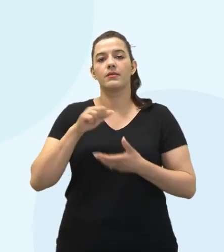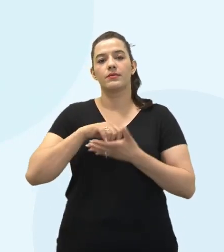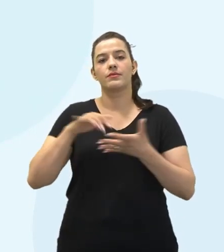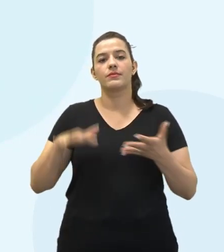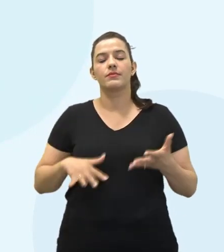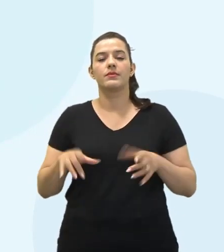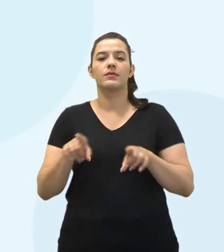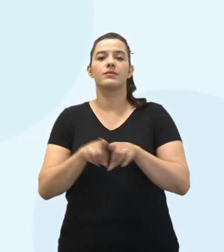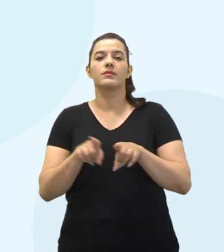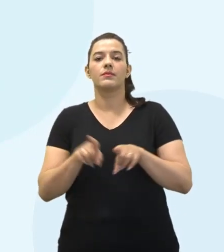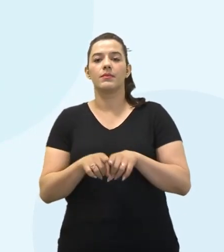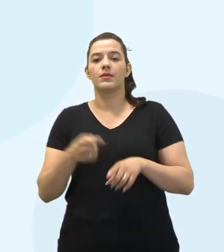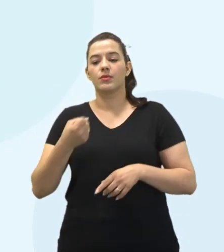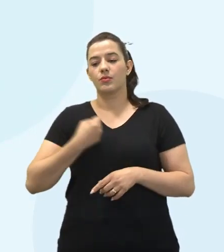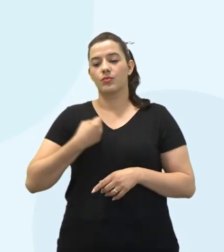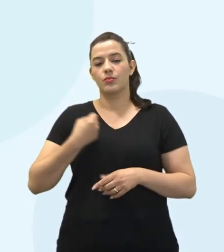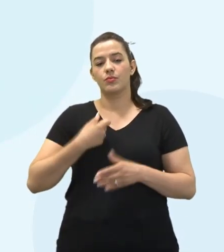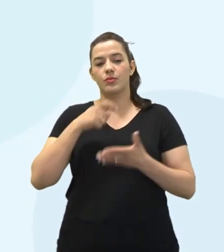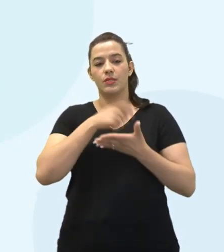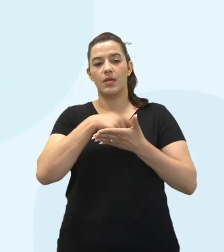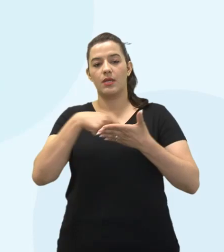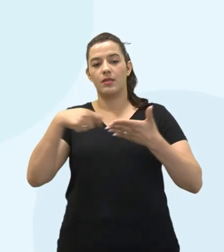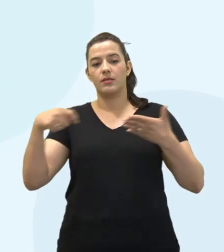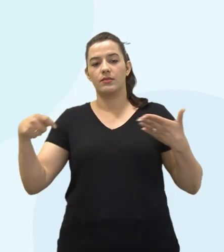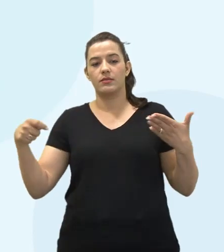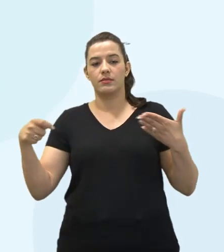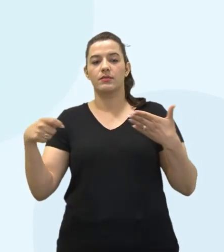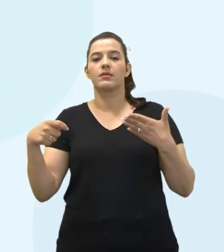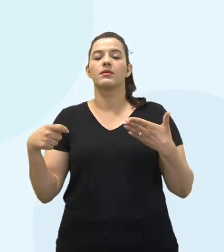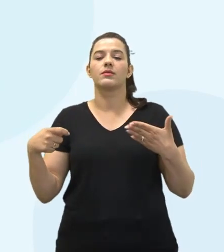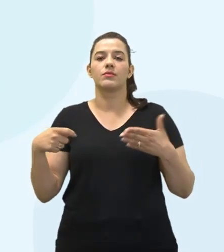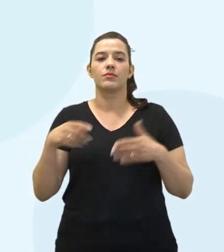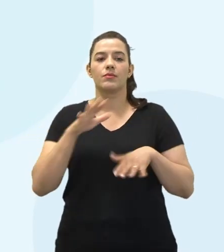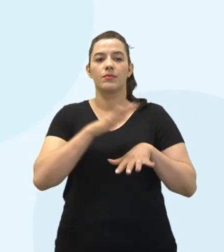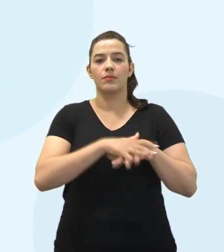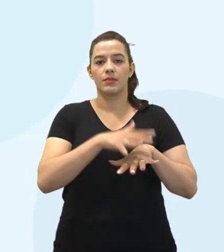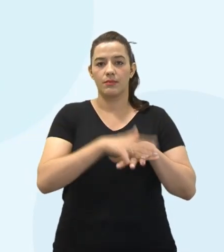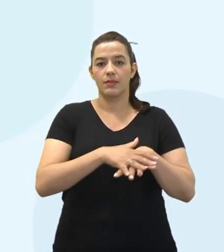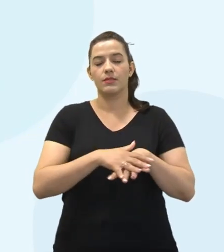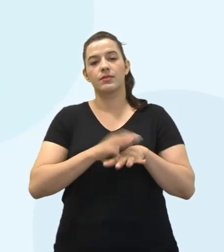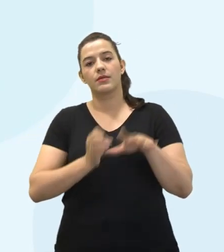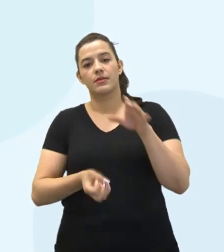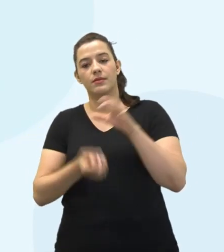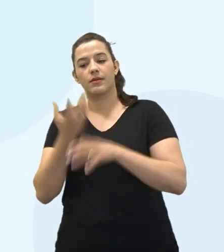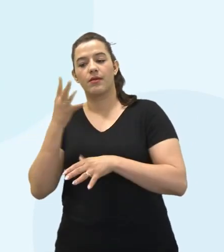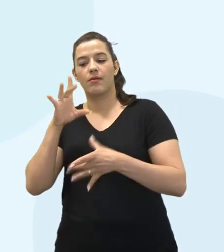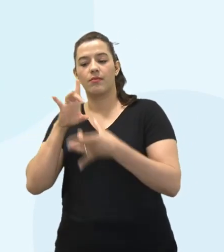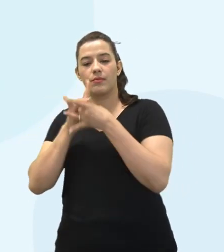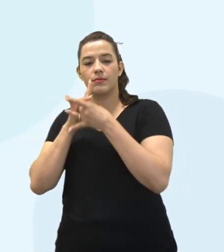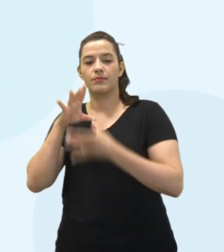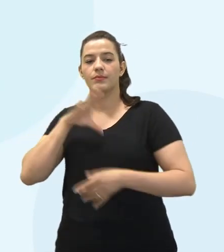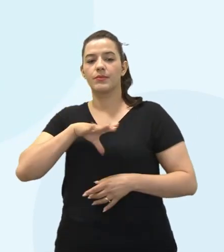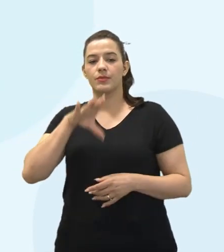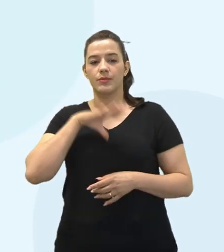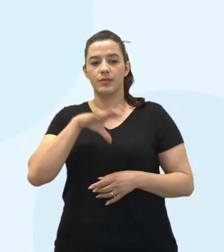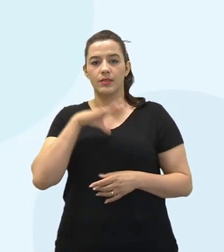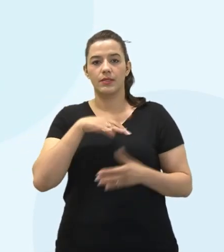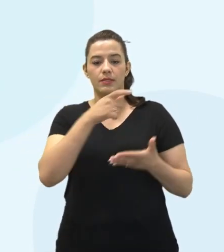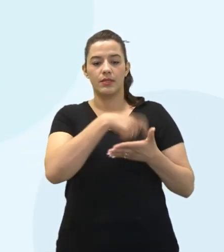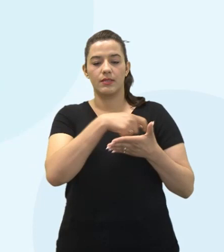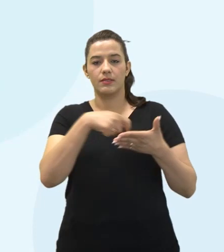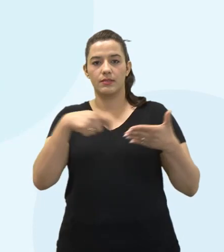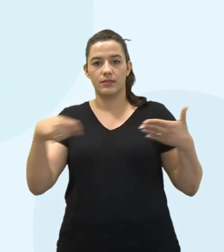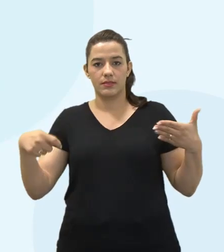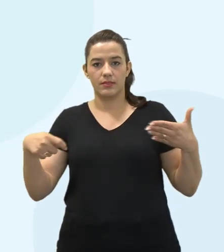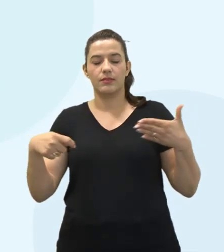atividade com números escritos por extenso né Olha aí a matemática criando novamente uma conexão com a língua portuguesa né